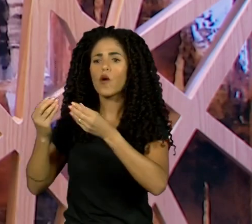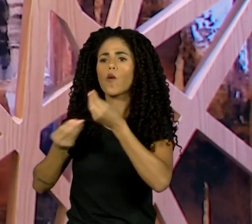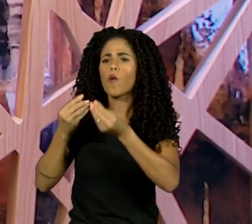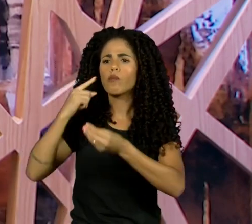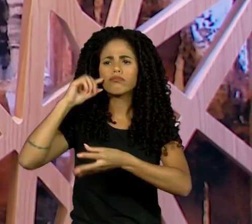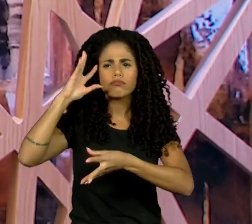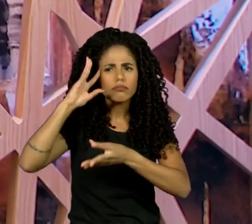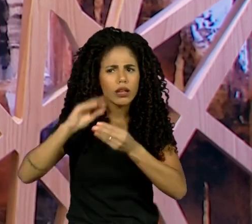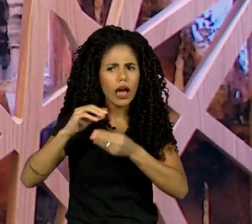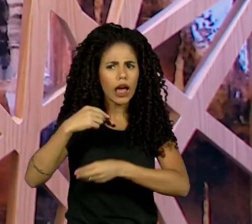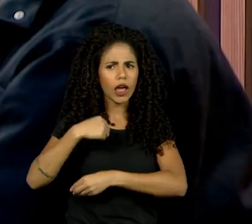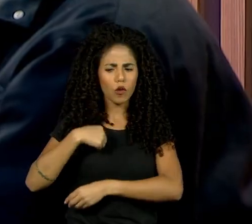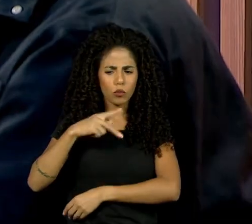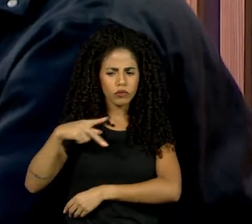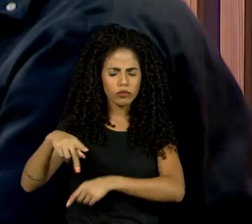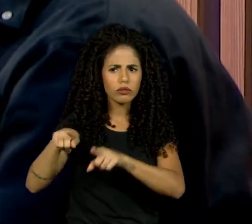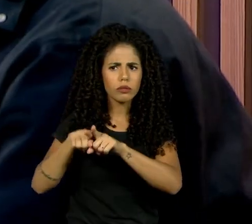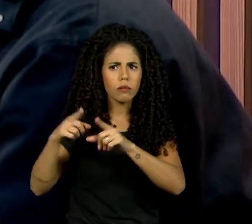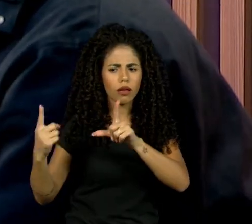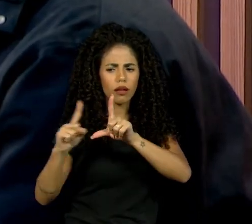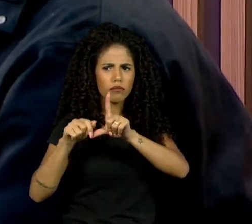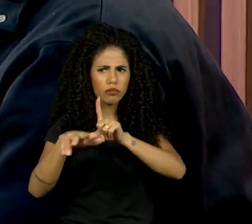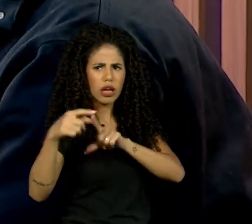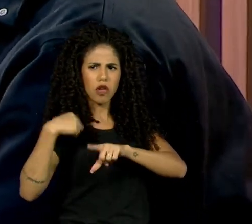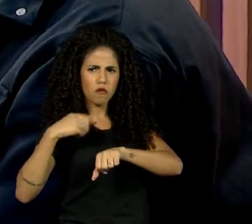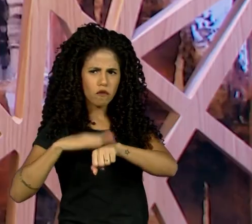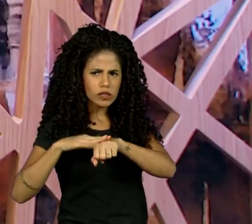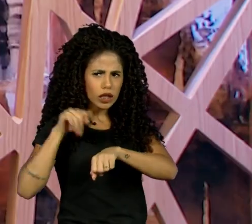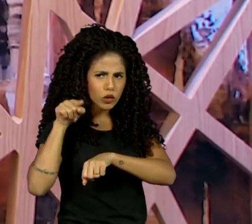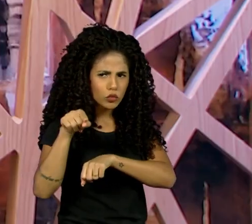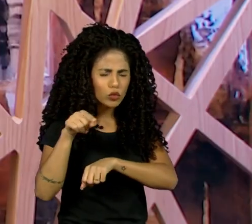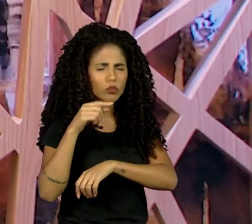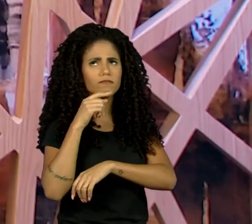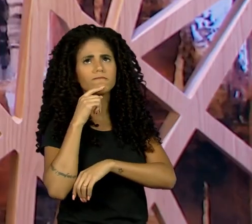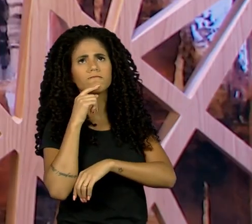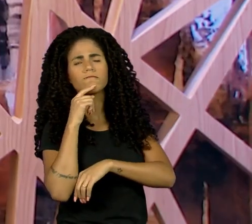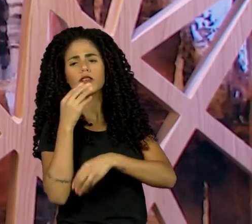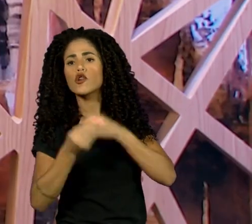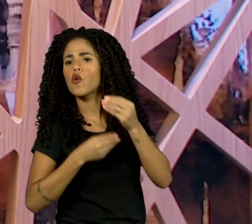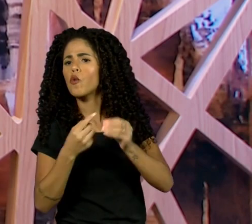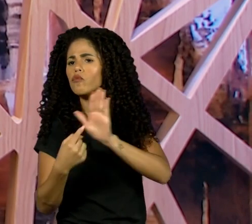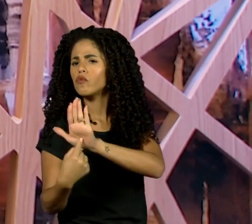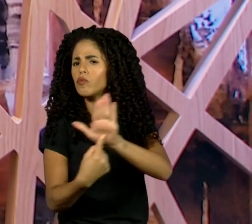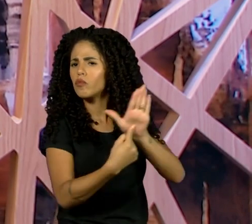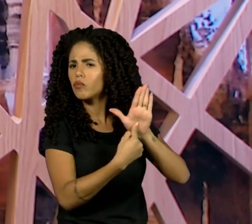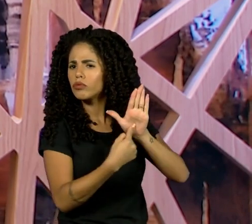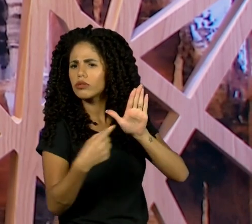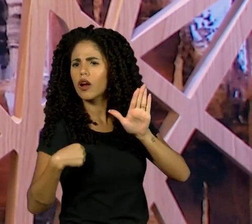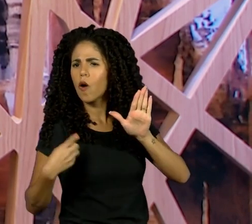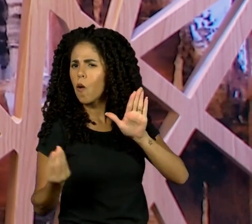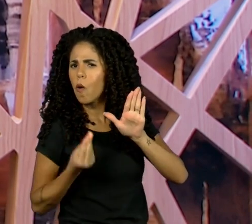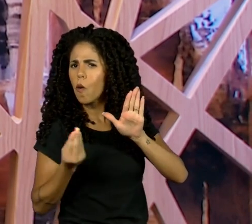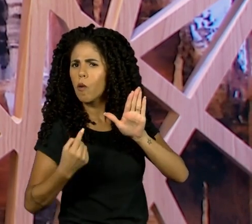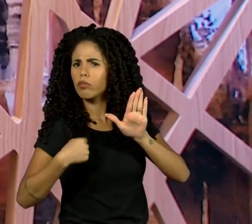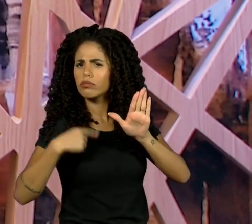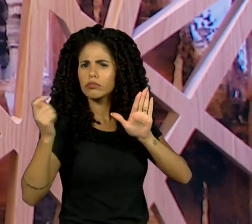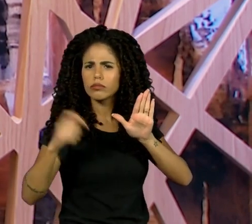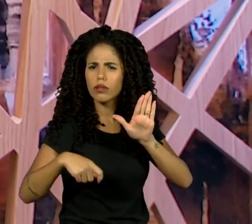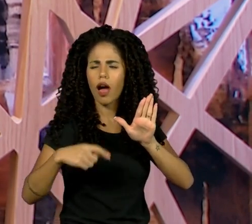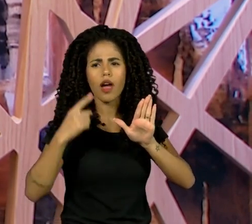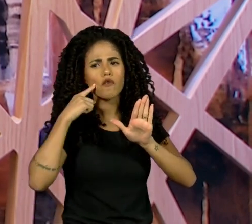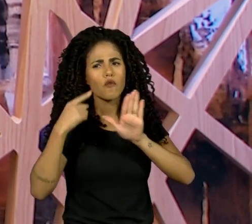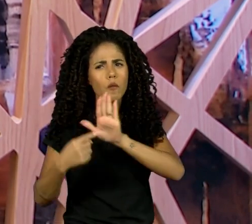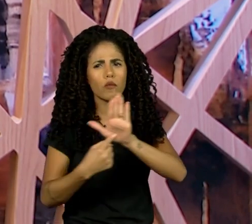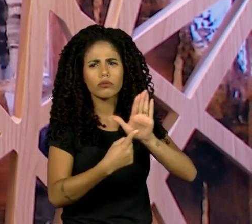a minha profissão de influenciador a partir de agora. É isso que eu vou fazer? O que eu vou fazer? Eu vou começar a mostrar só o meu lifestyle? Eu vou começar a